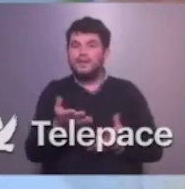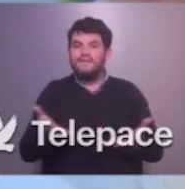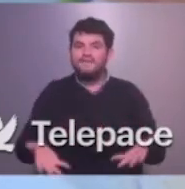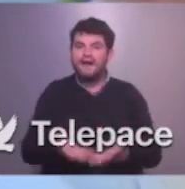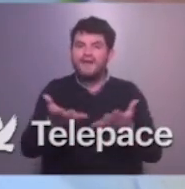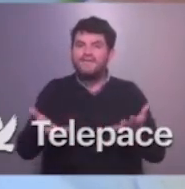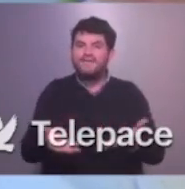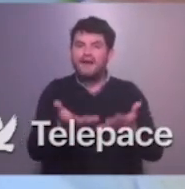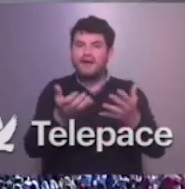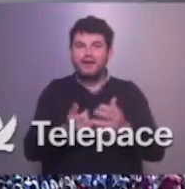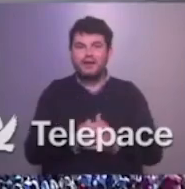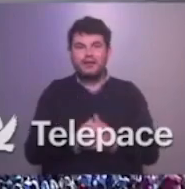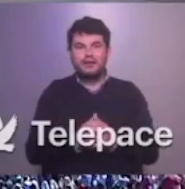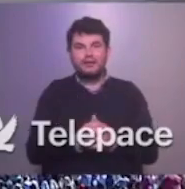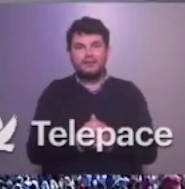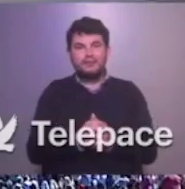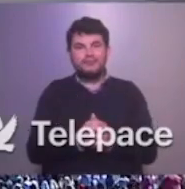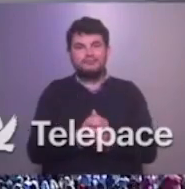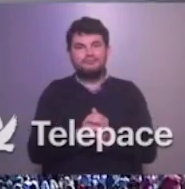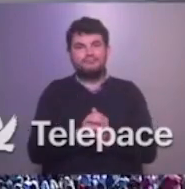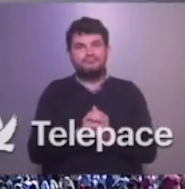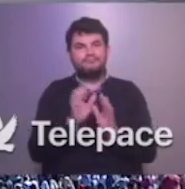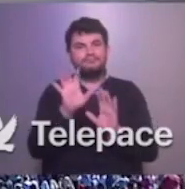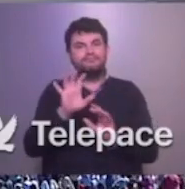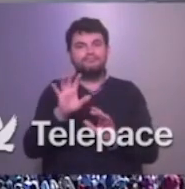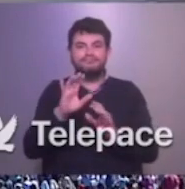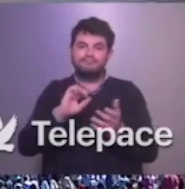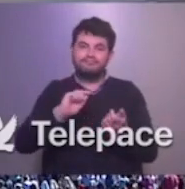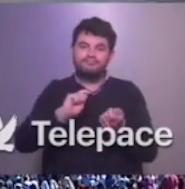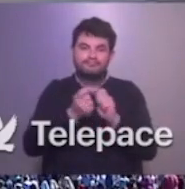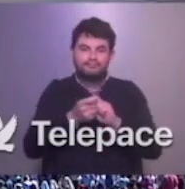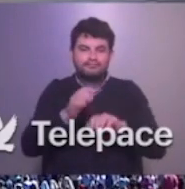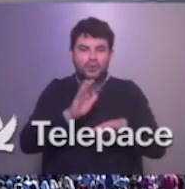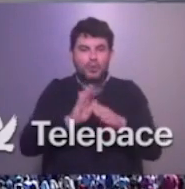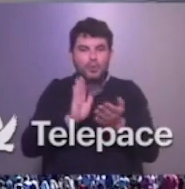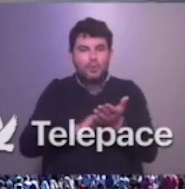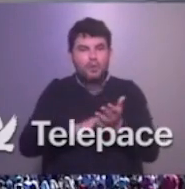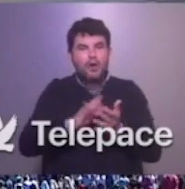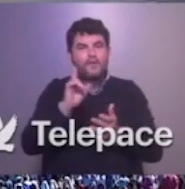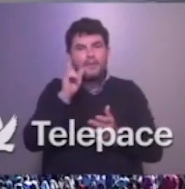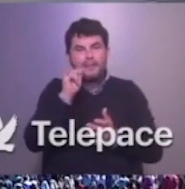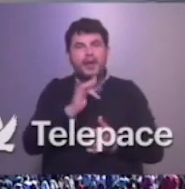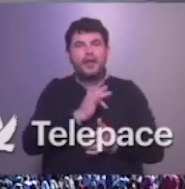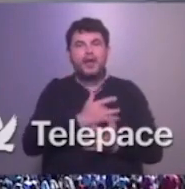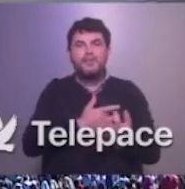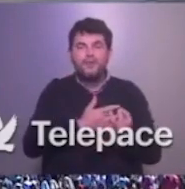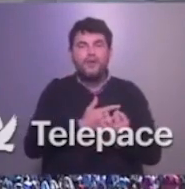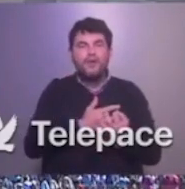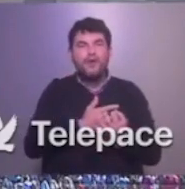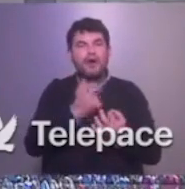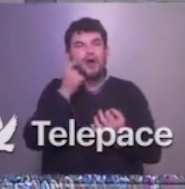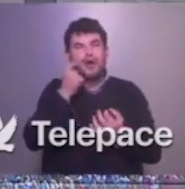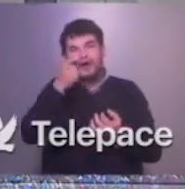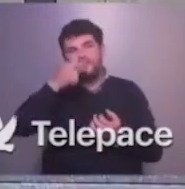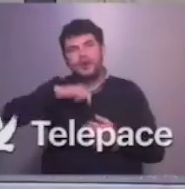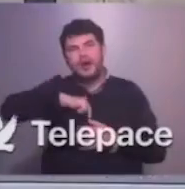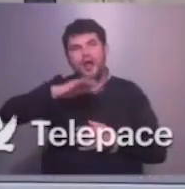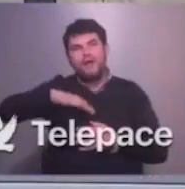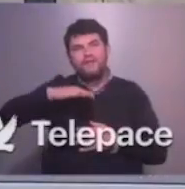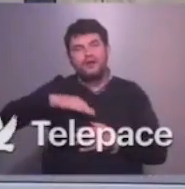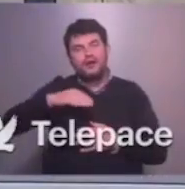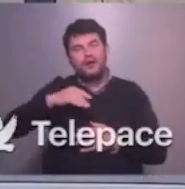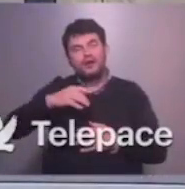impulsiona. Os seus gestos encarnam e tornam palpáveis o amor do Pai para com os pequenos